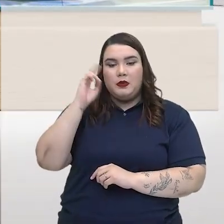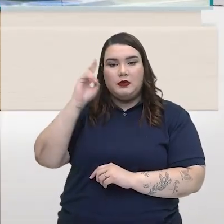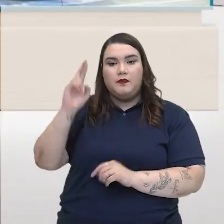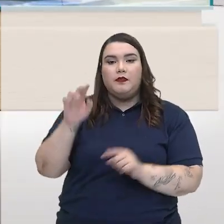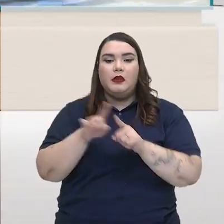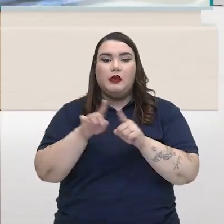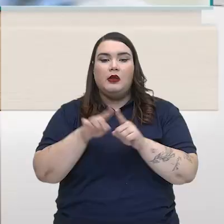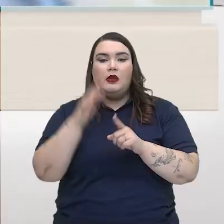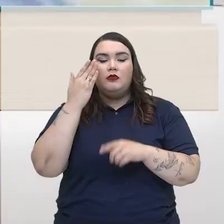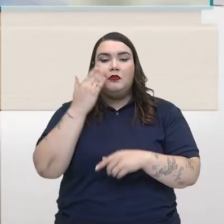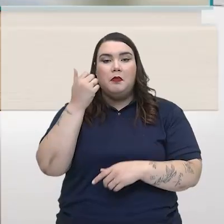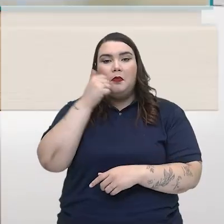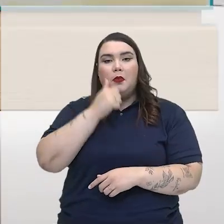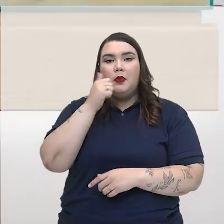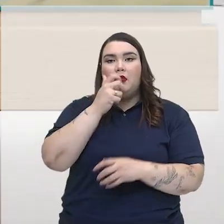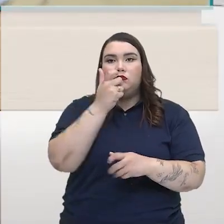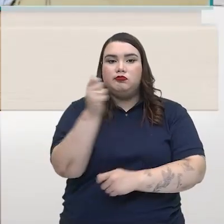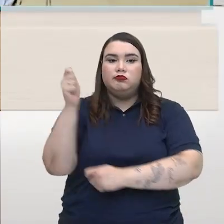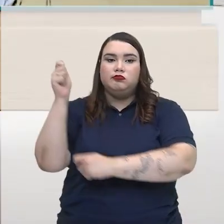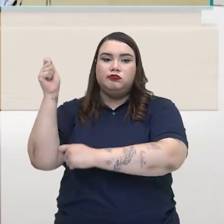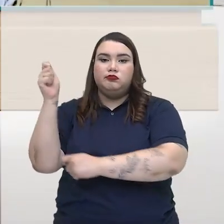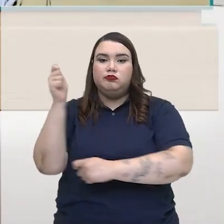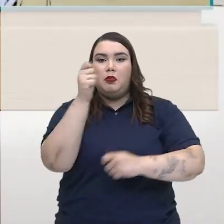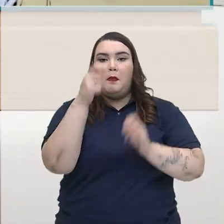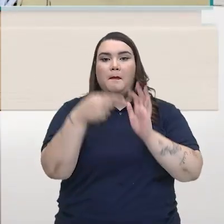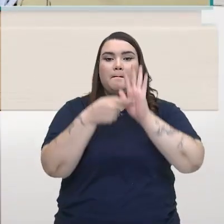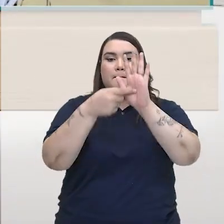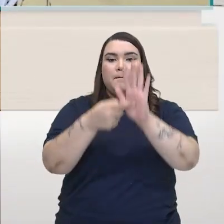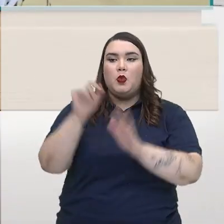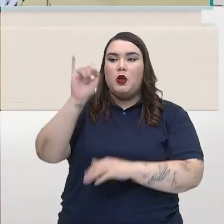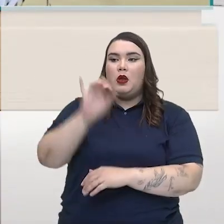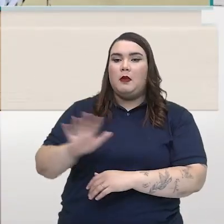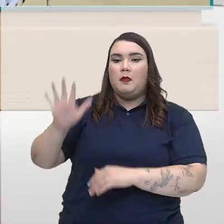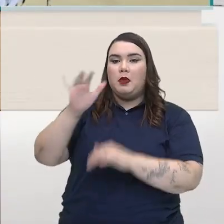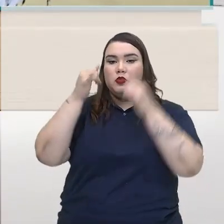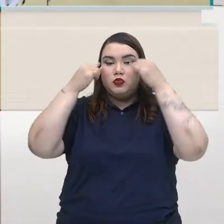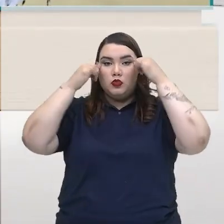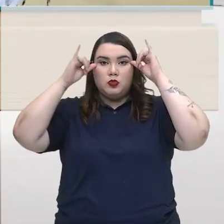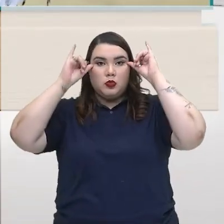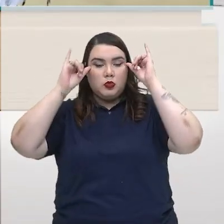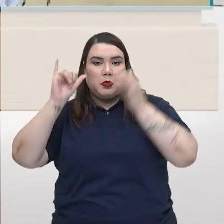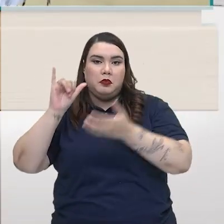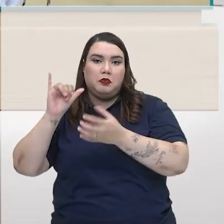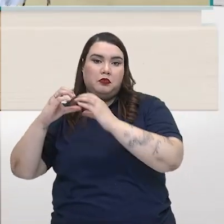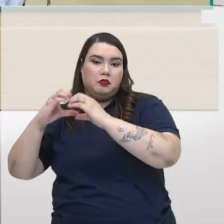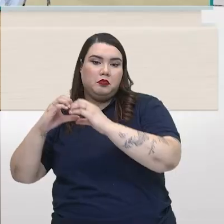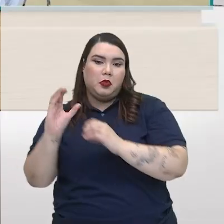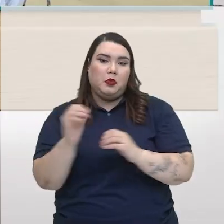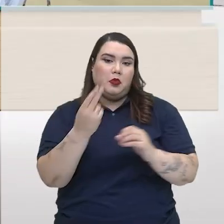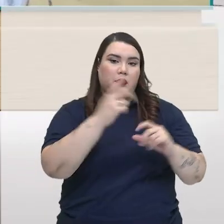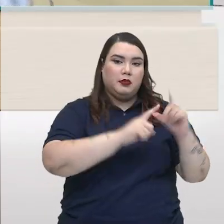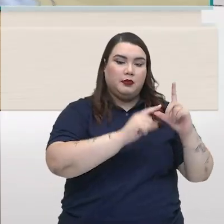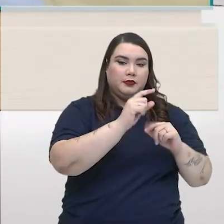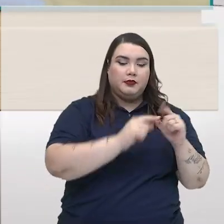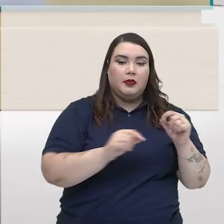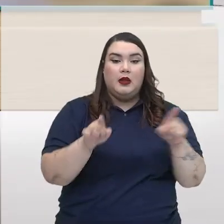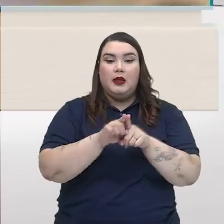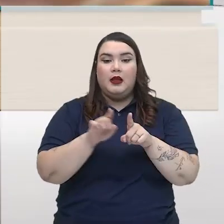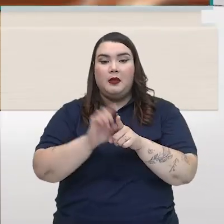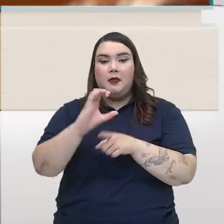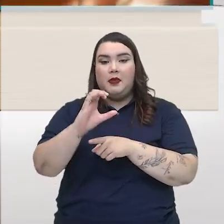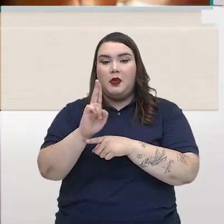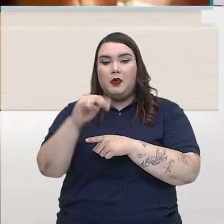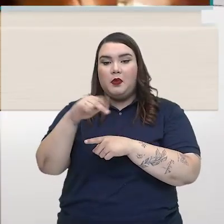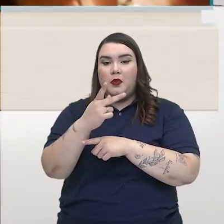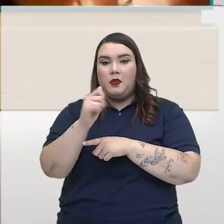que vem trazendo o estandarte do boi, seja o garantido ou o caprichoso. Nós temos a cunhamporanga, que é a guerreira,